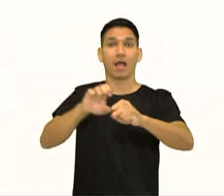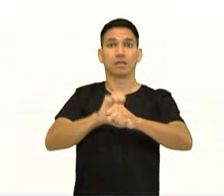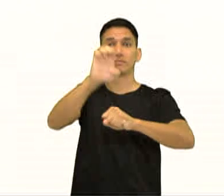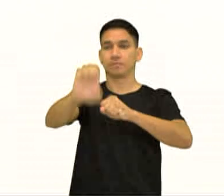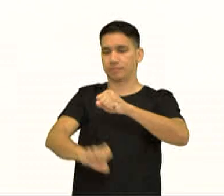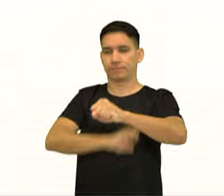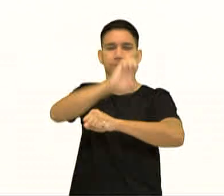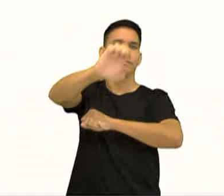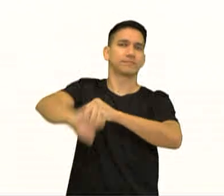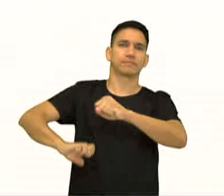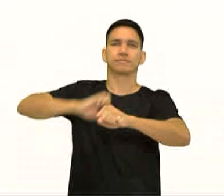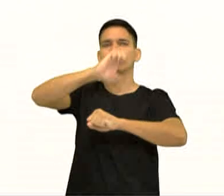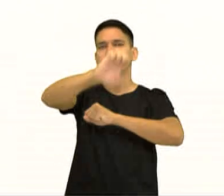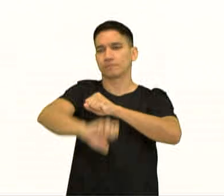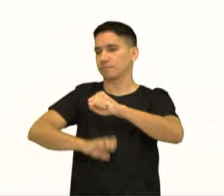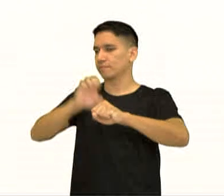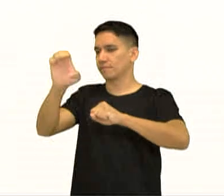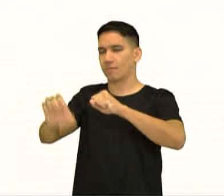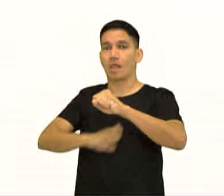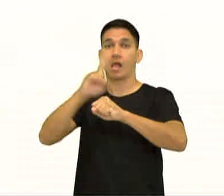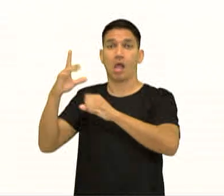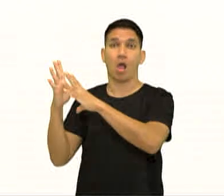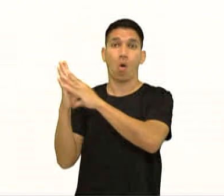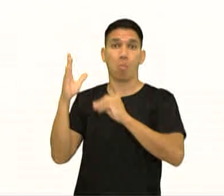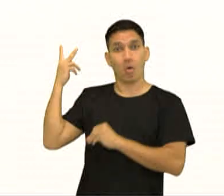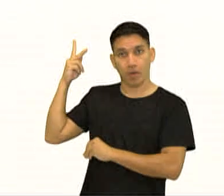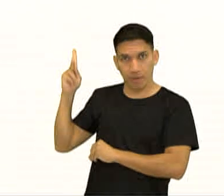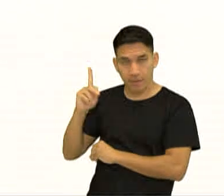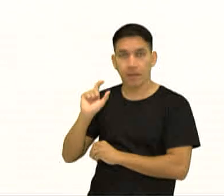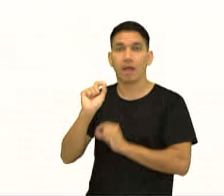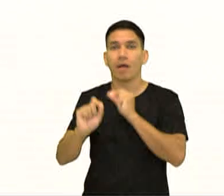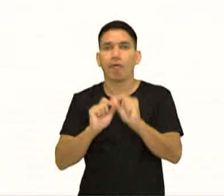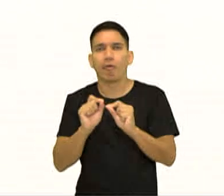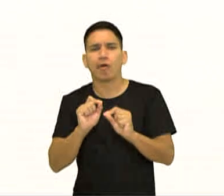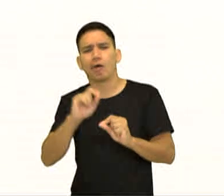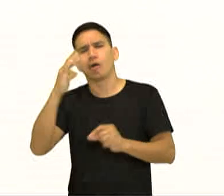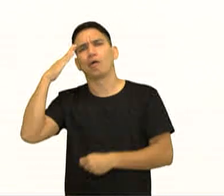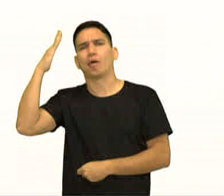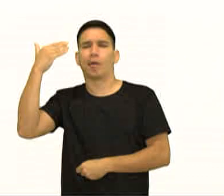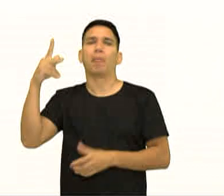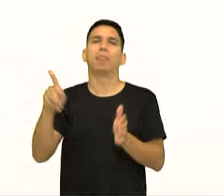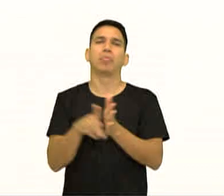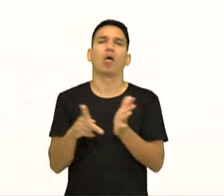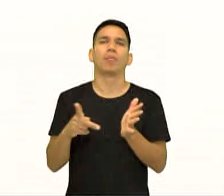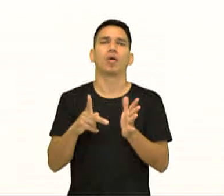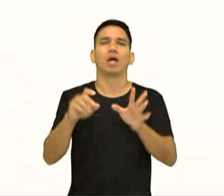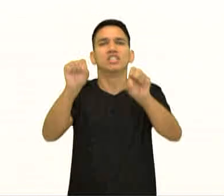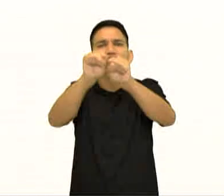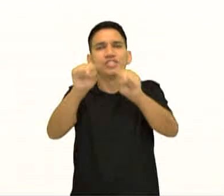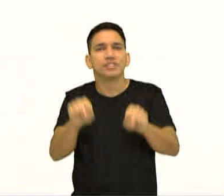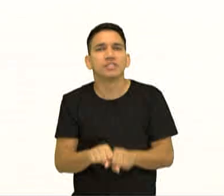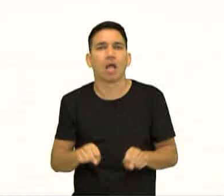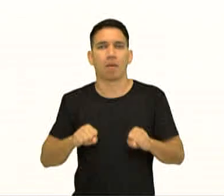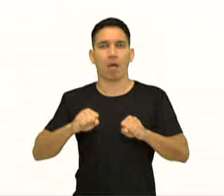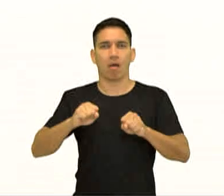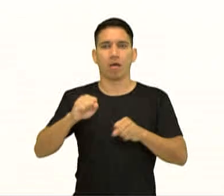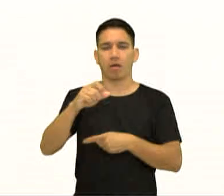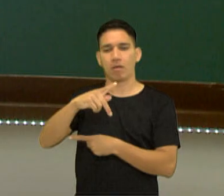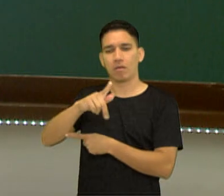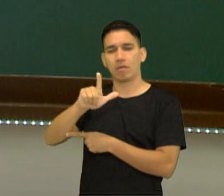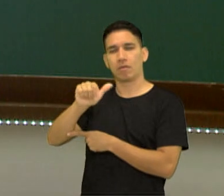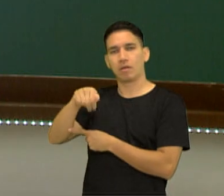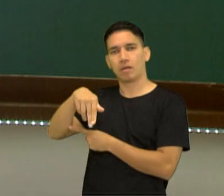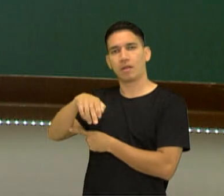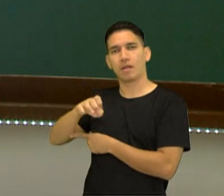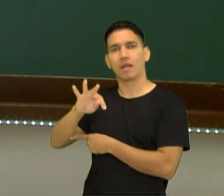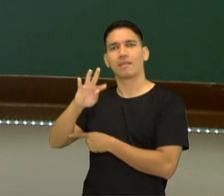Esse modelo de Rutherford ficou conhecido então como sistema planetário. Um pouquinho depois do Rutherford descrever o modelo